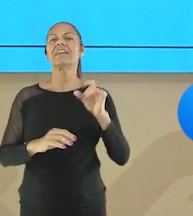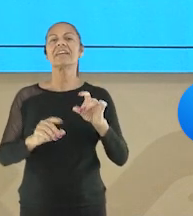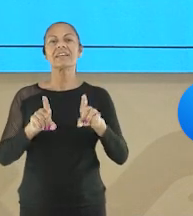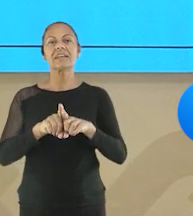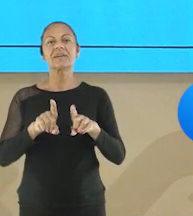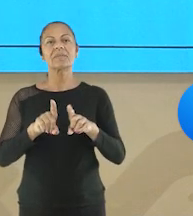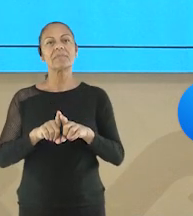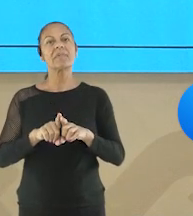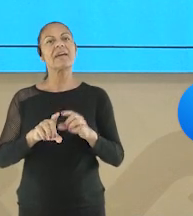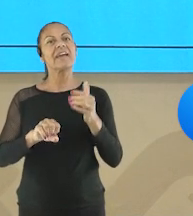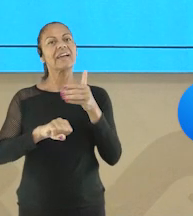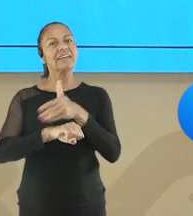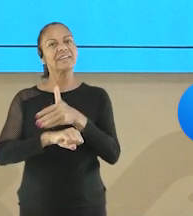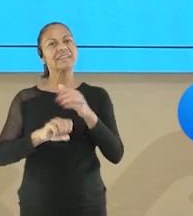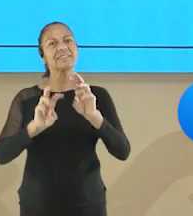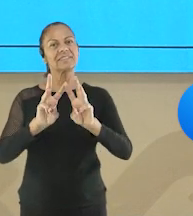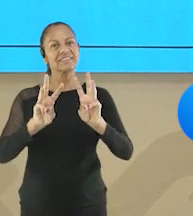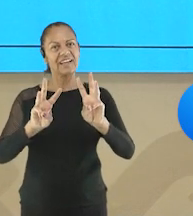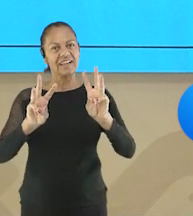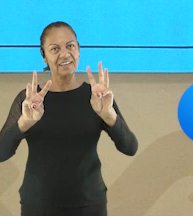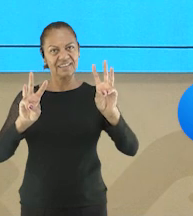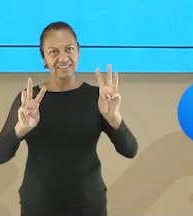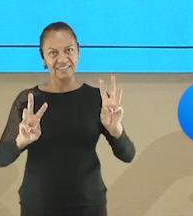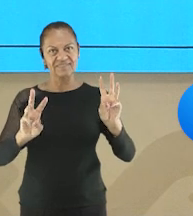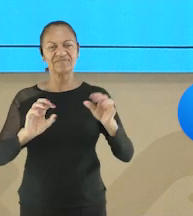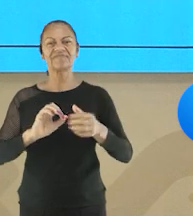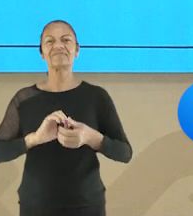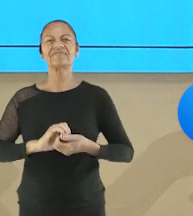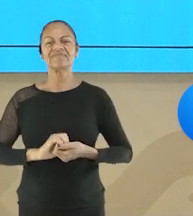na TV, e também acesse o nosso site,